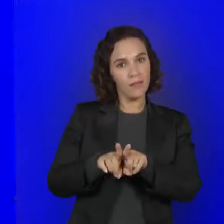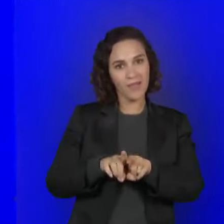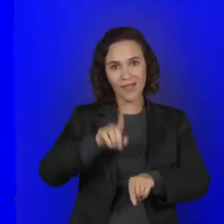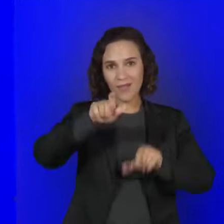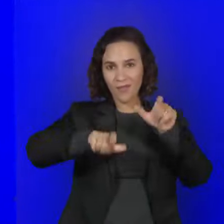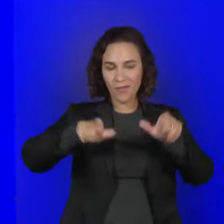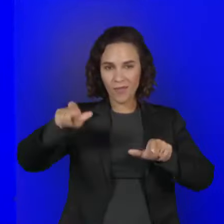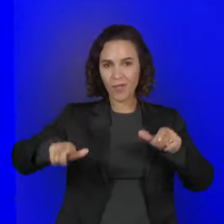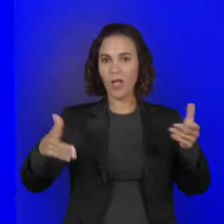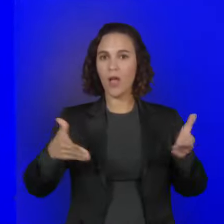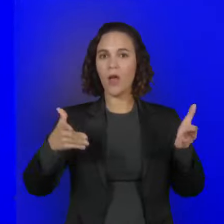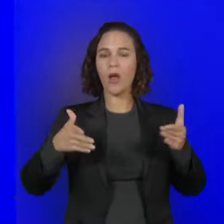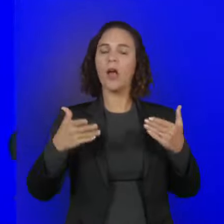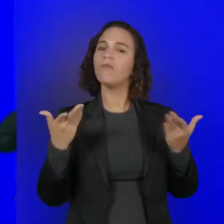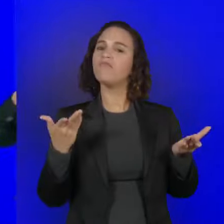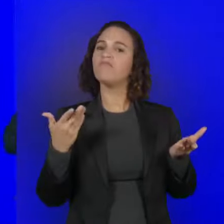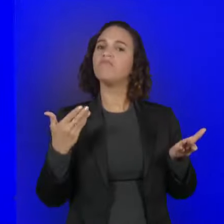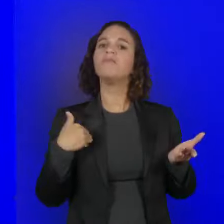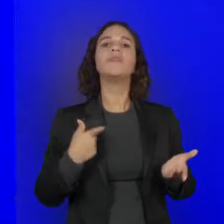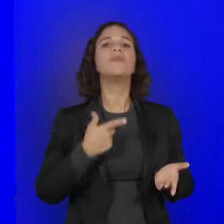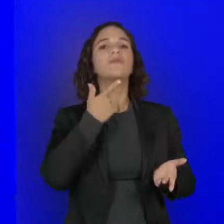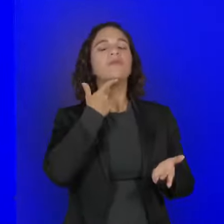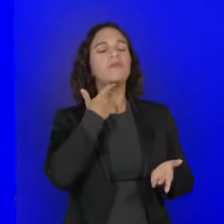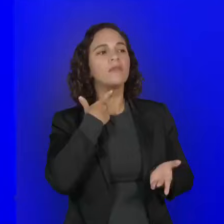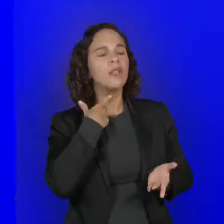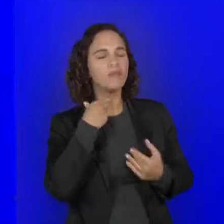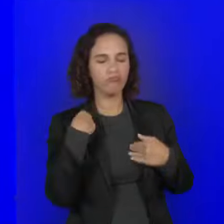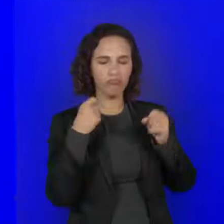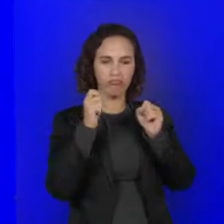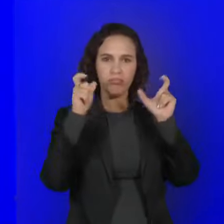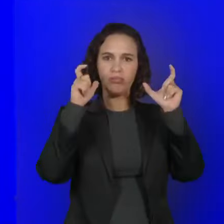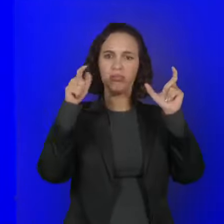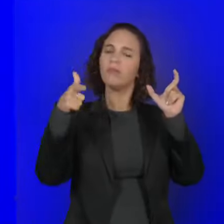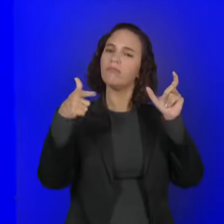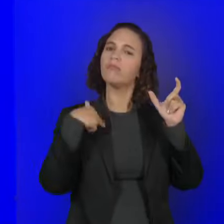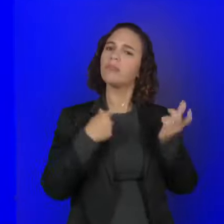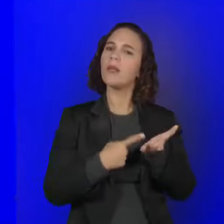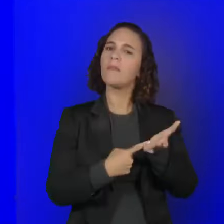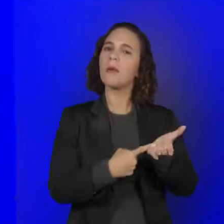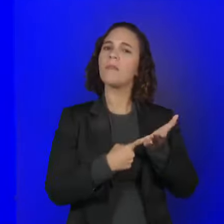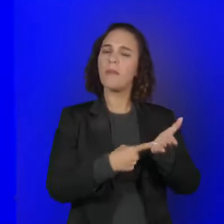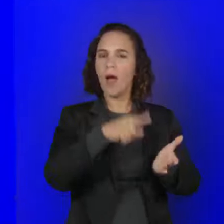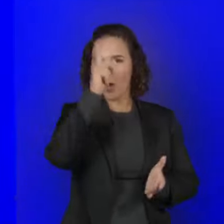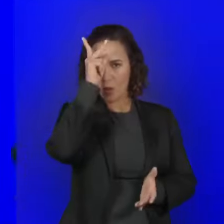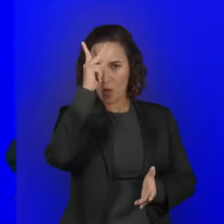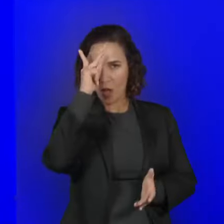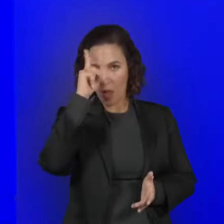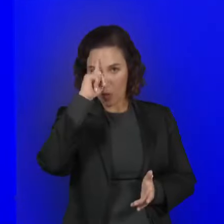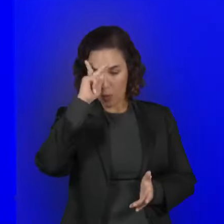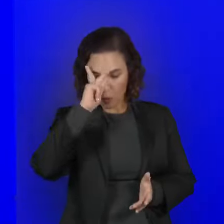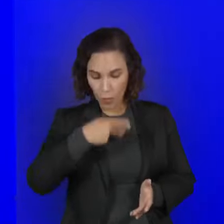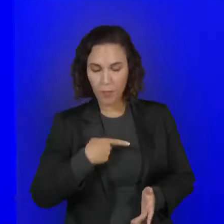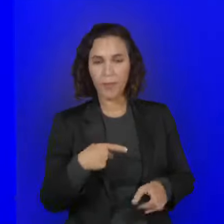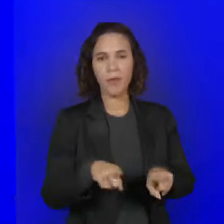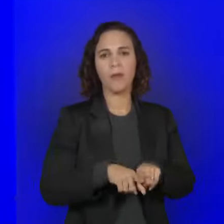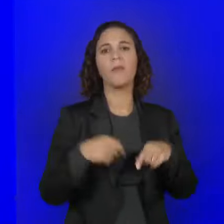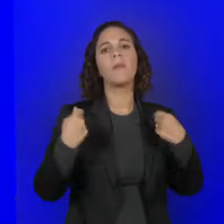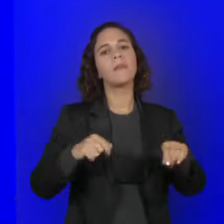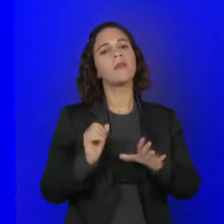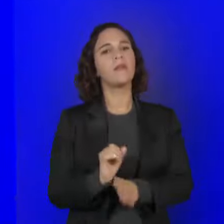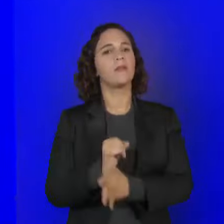resolveram acordar com os empresários e com o governo de que eles querem autonomia, mas eles precisam de um mínimo de garantia.